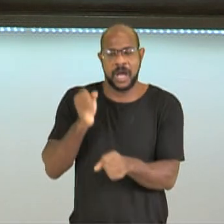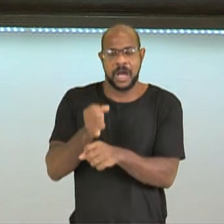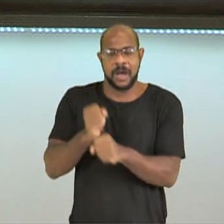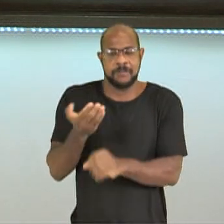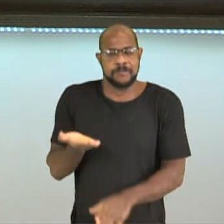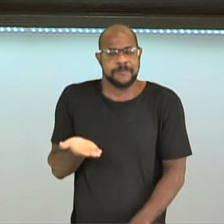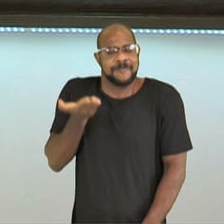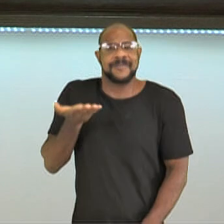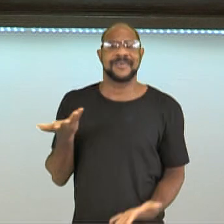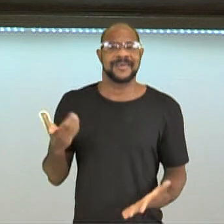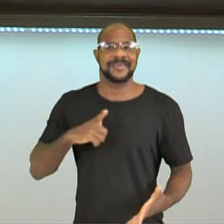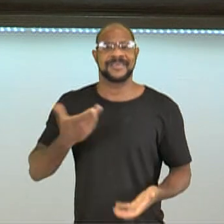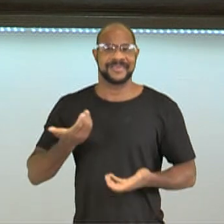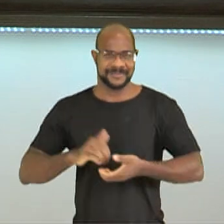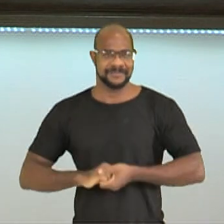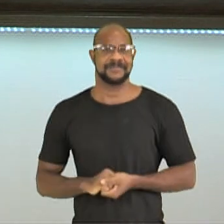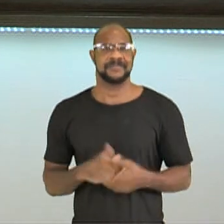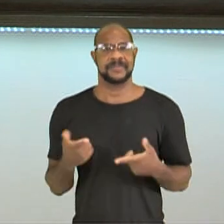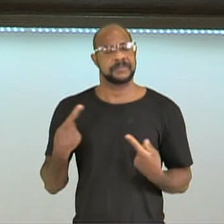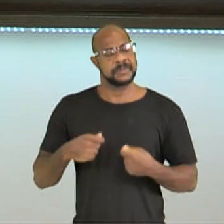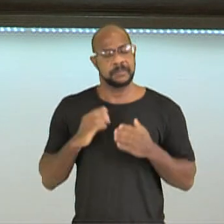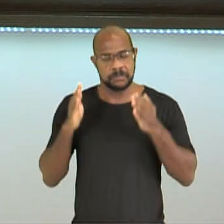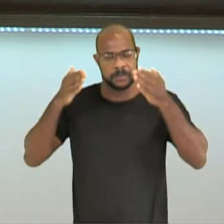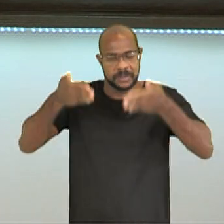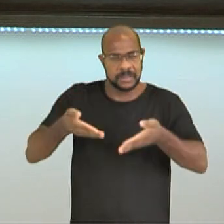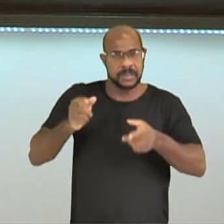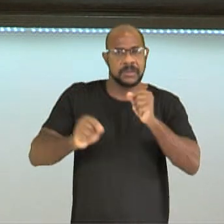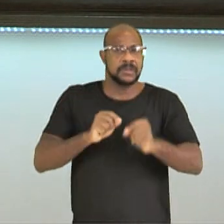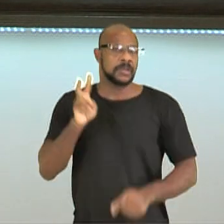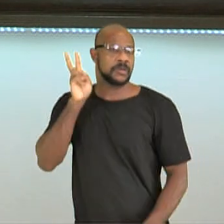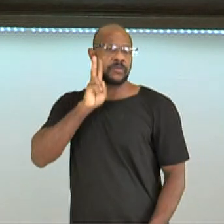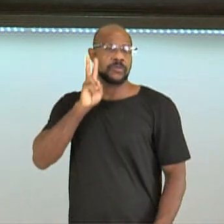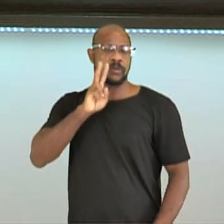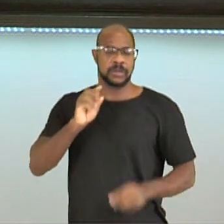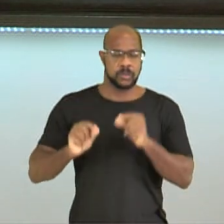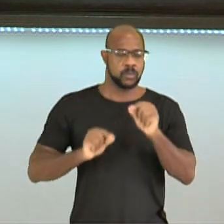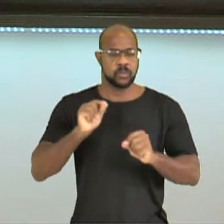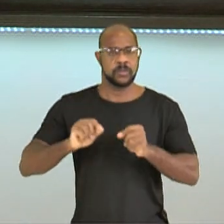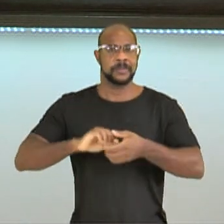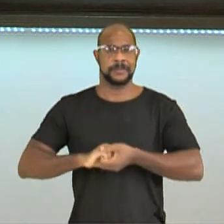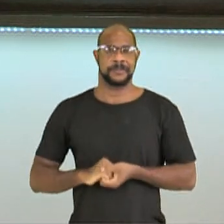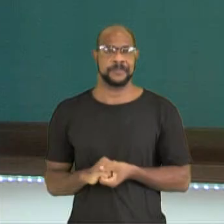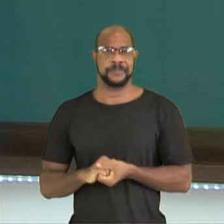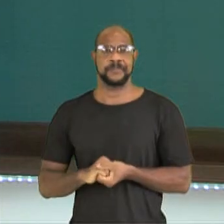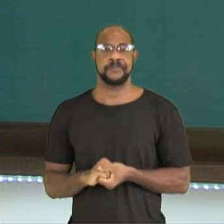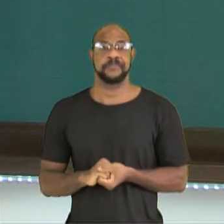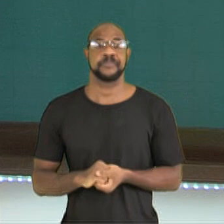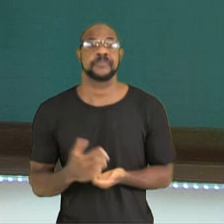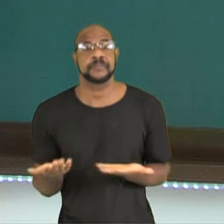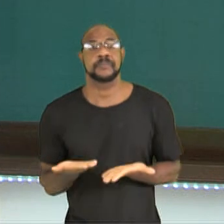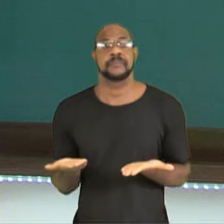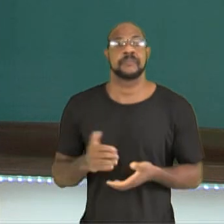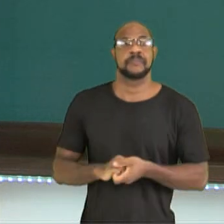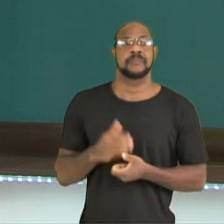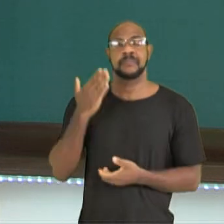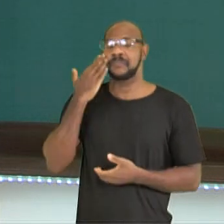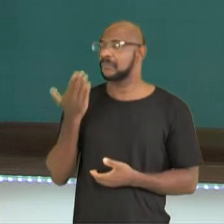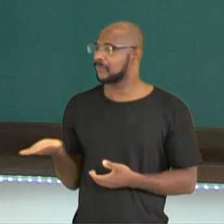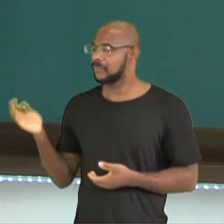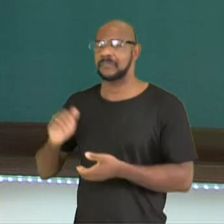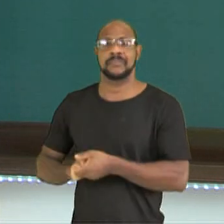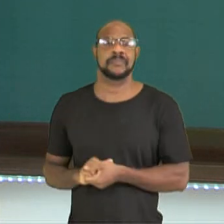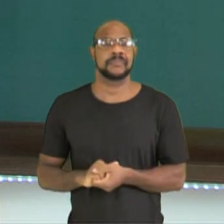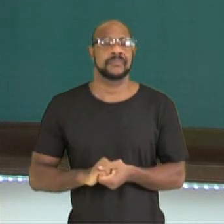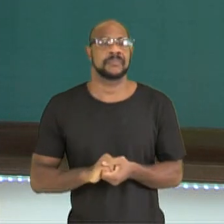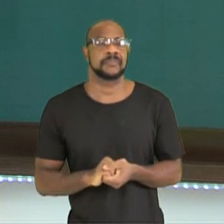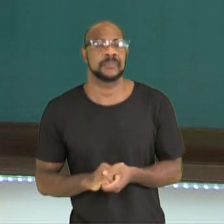trazer a atenção, trazer o foco para a história. Vamos falar um pouco sobre um conto. O conto